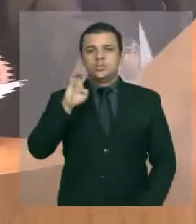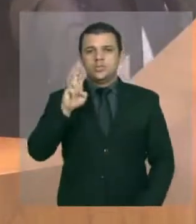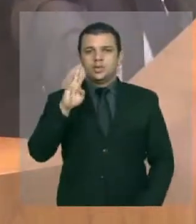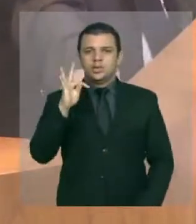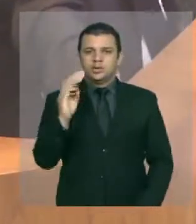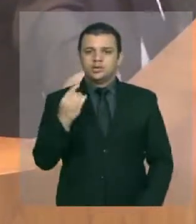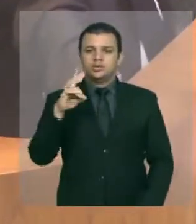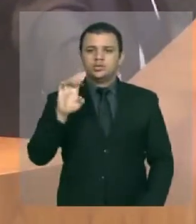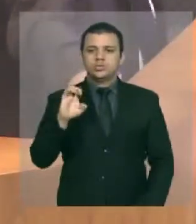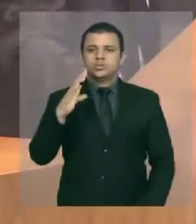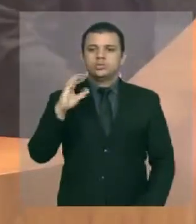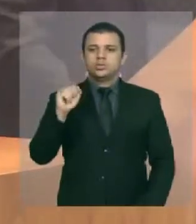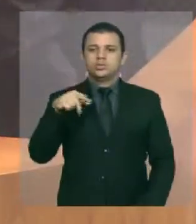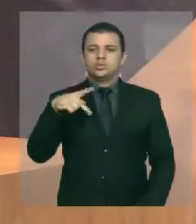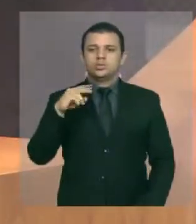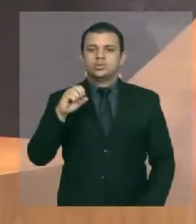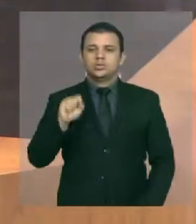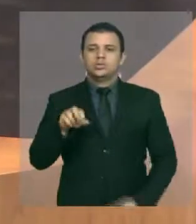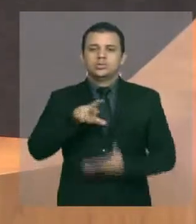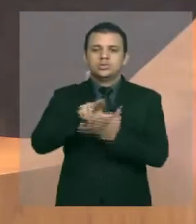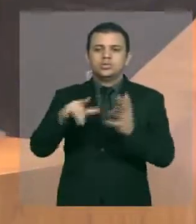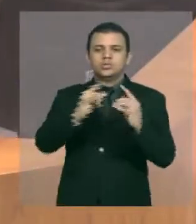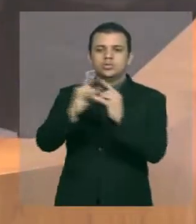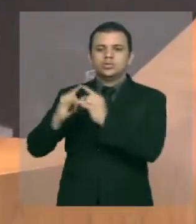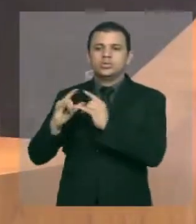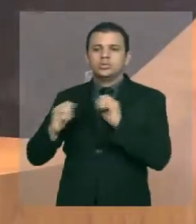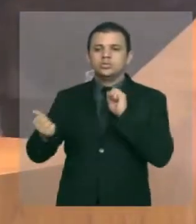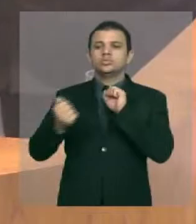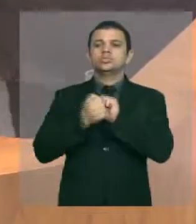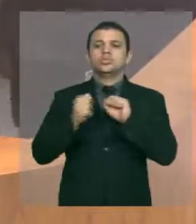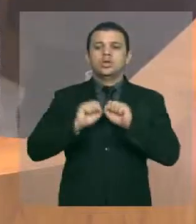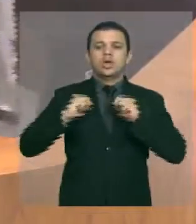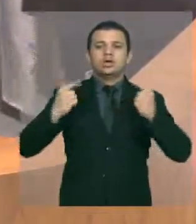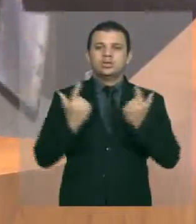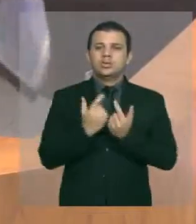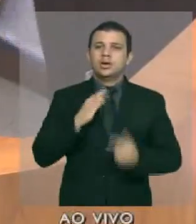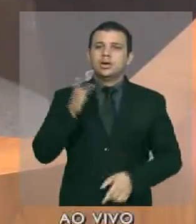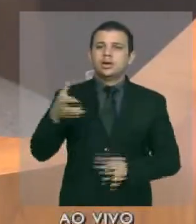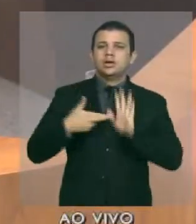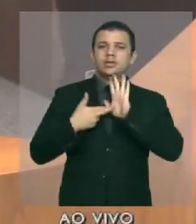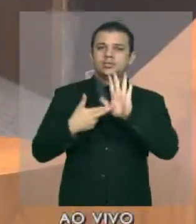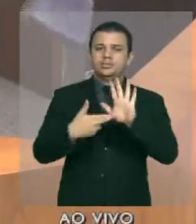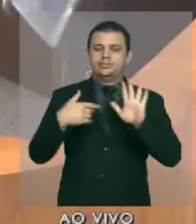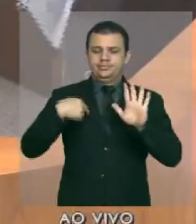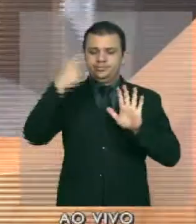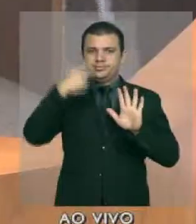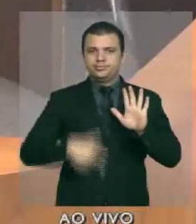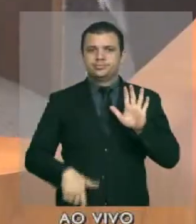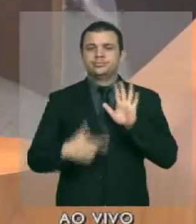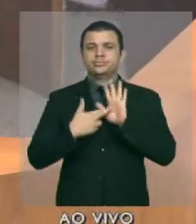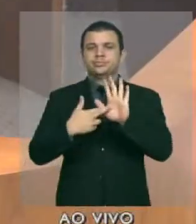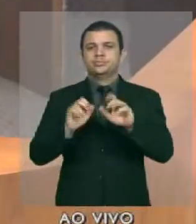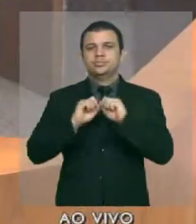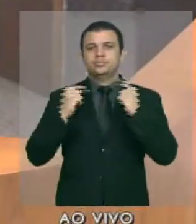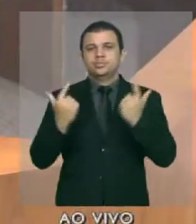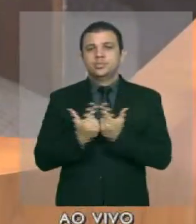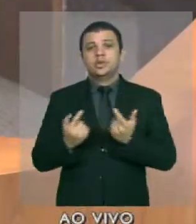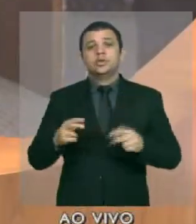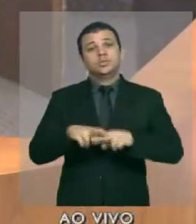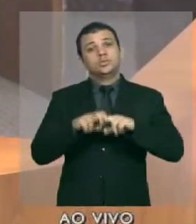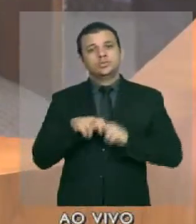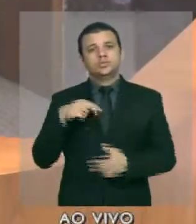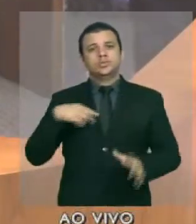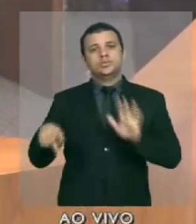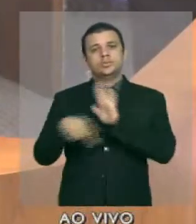junto com a Assembleia Legislativa que estávamos lá representando naquele ato por conta realmente da frente parlamentar já que cultura